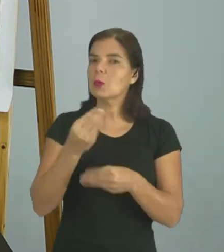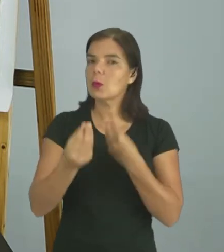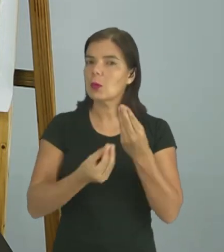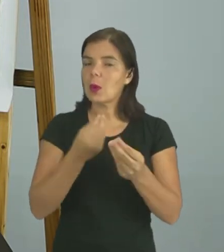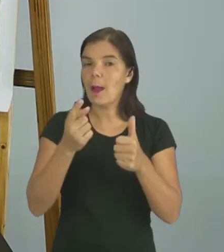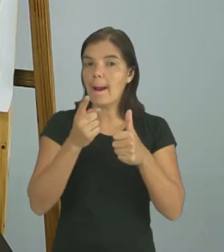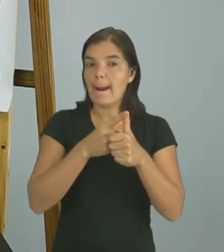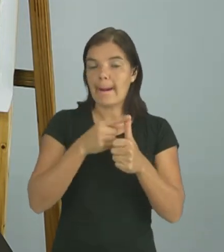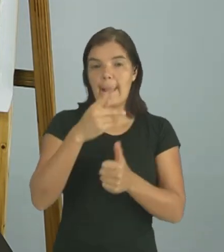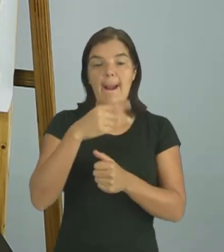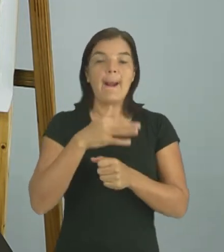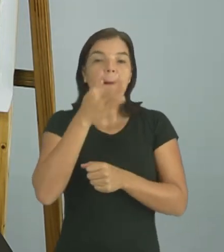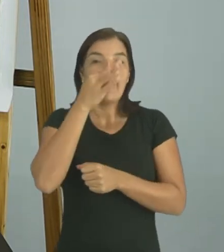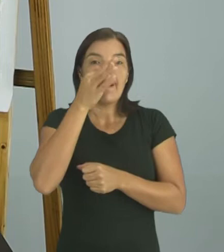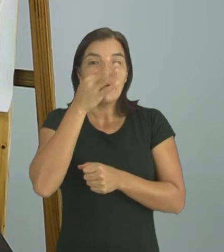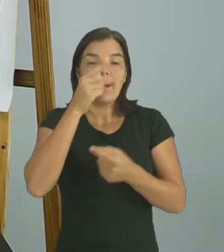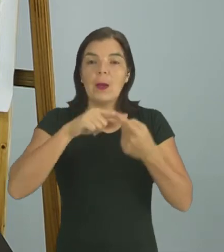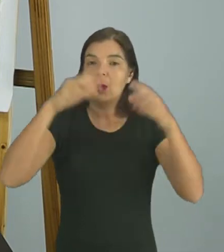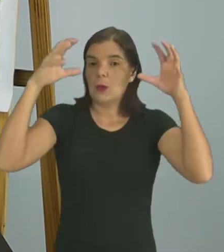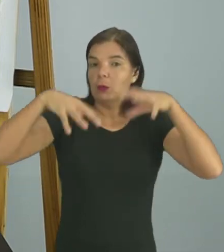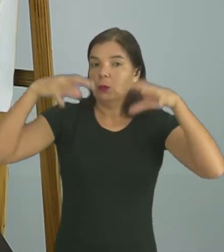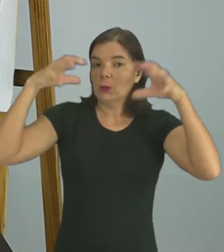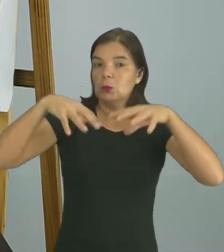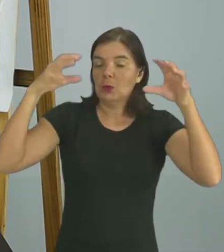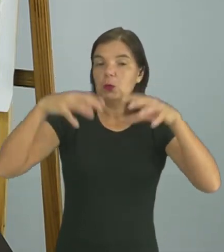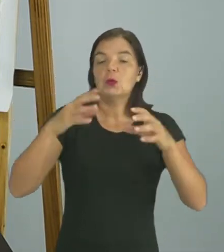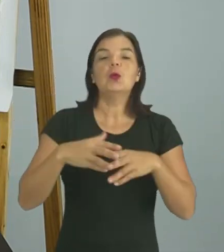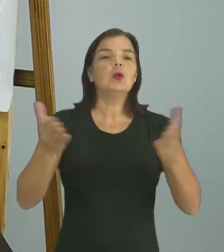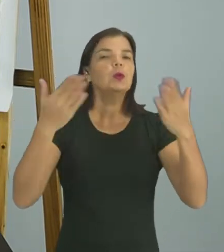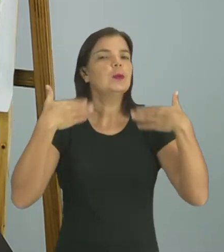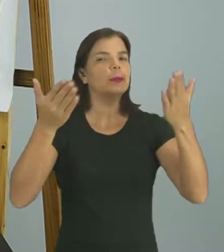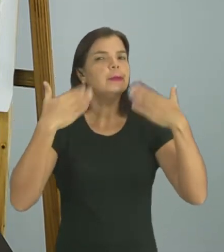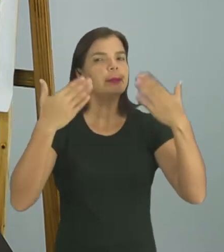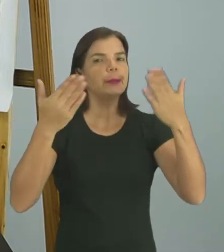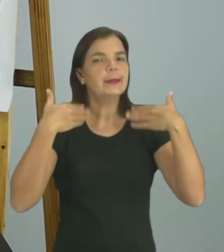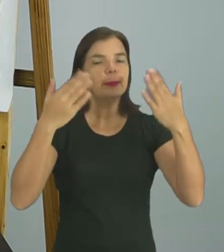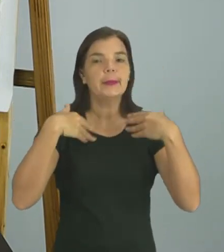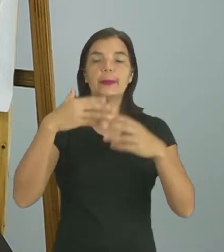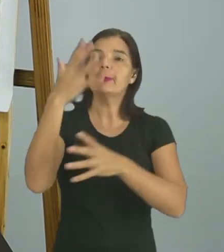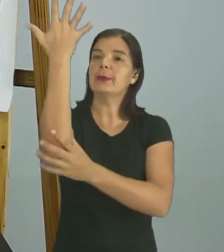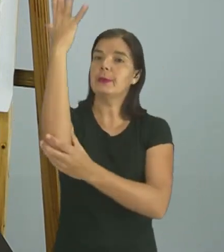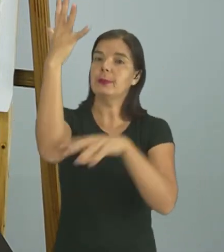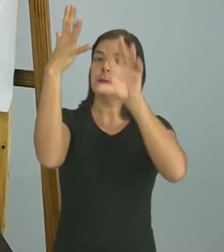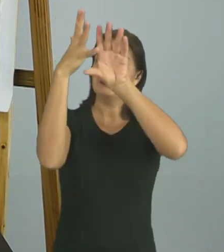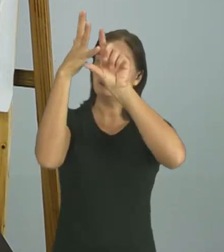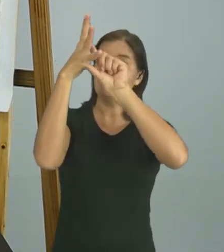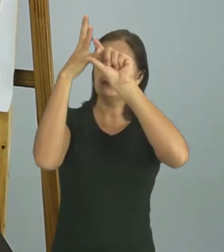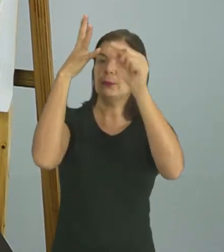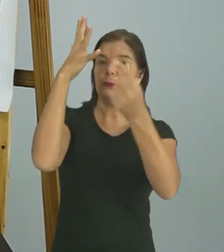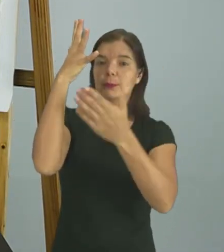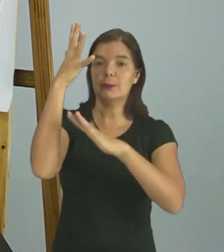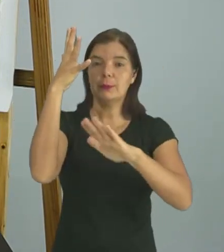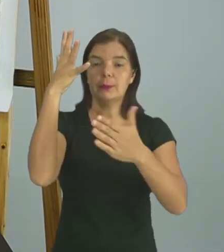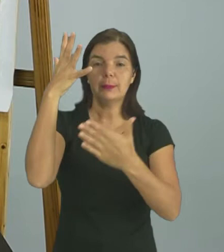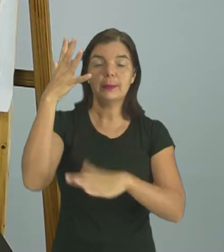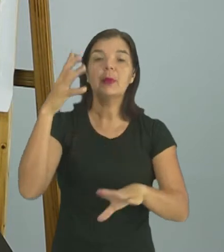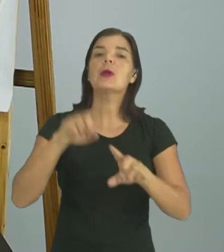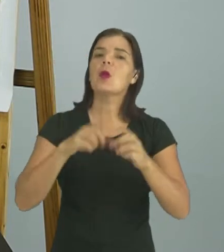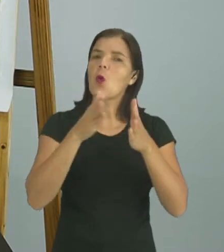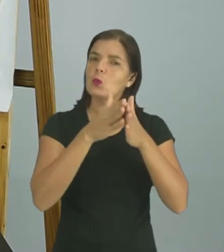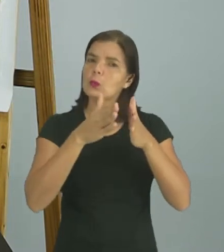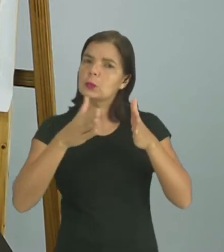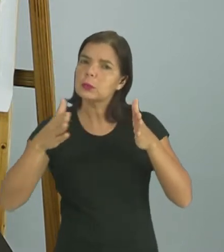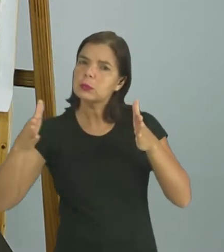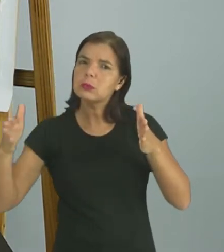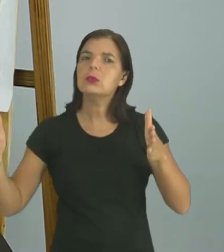a primavera, o inverno, o verão e o outono dava-se um período maior, que esse